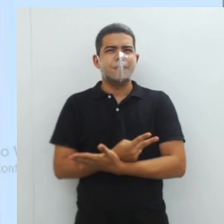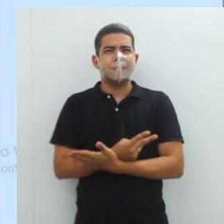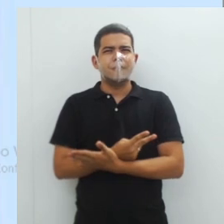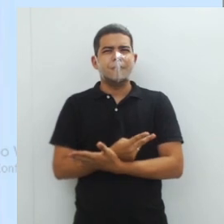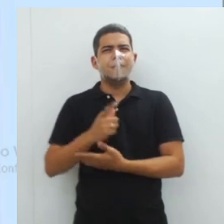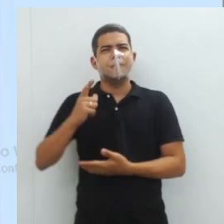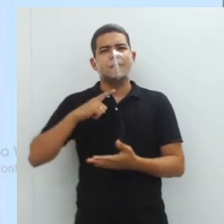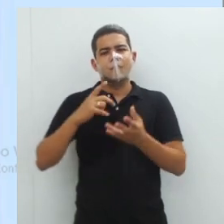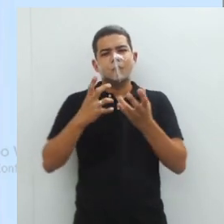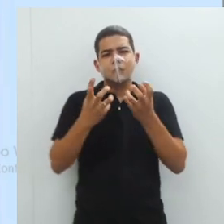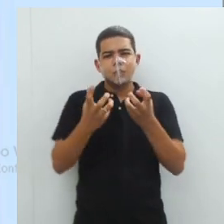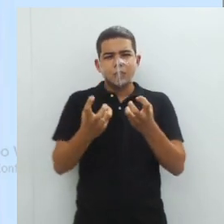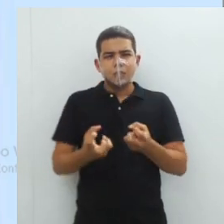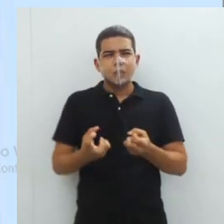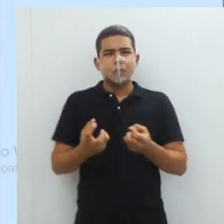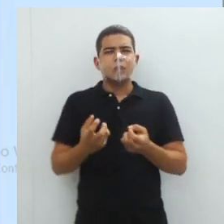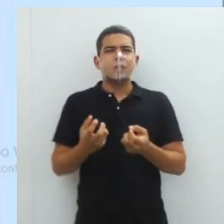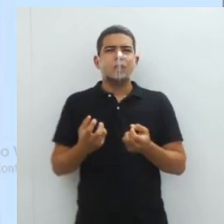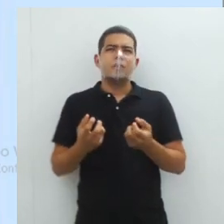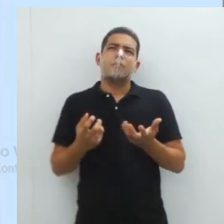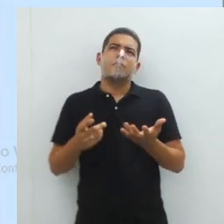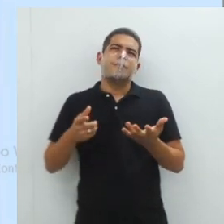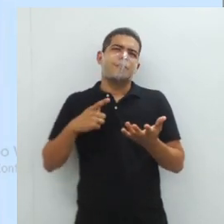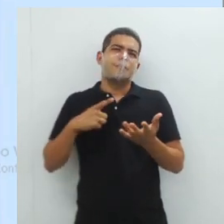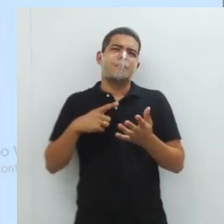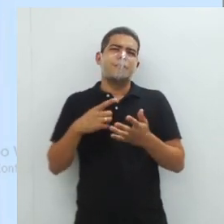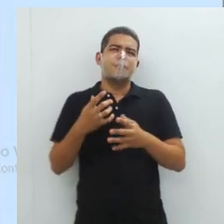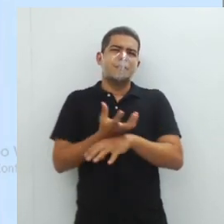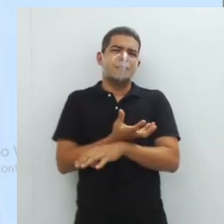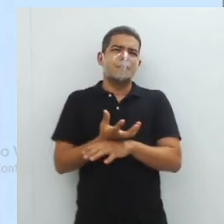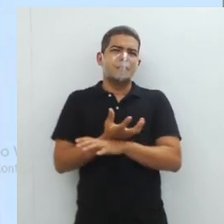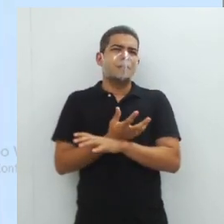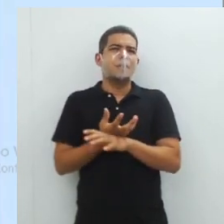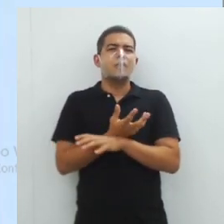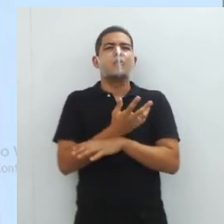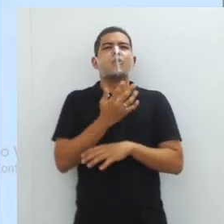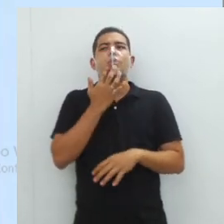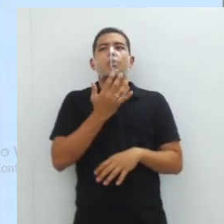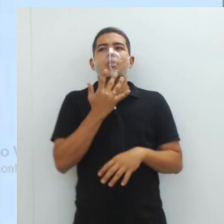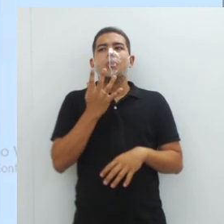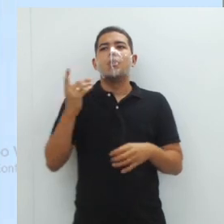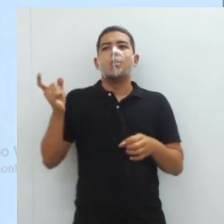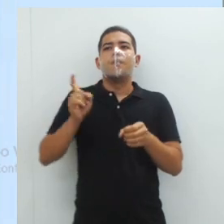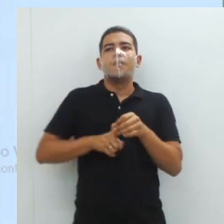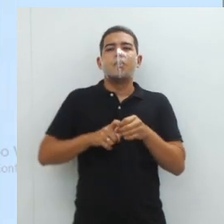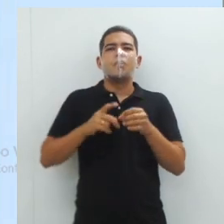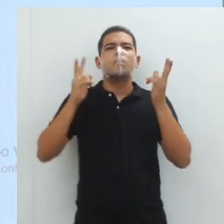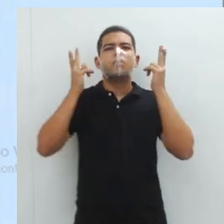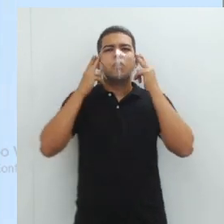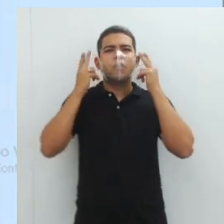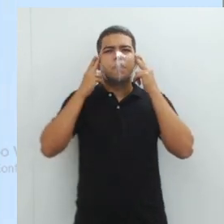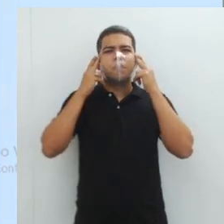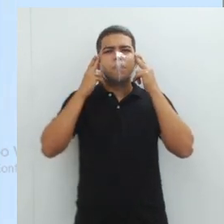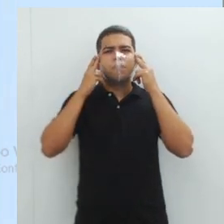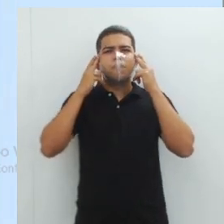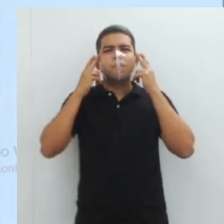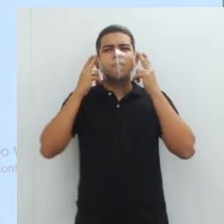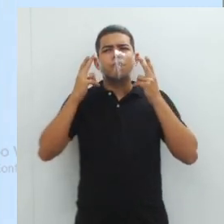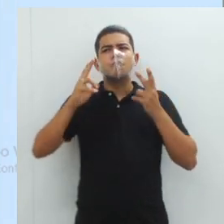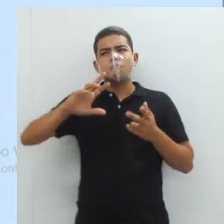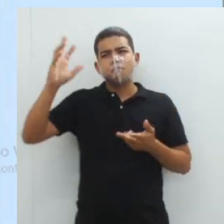demora-se muito para que a vegetação arbórea volte ao normal. E quando isso acontece, o solo fica